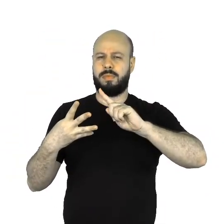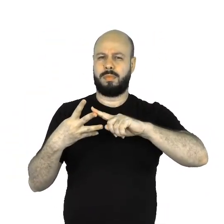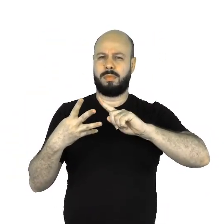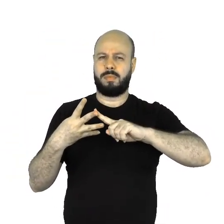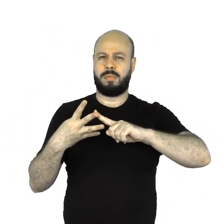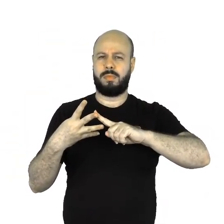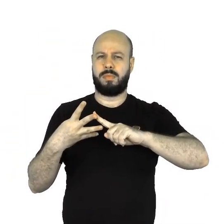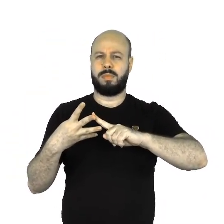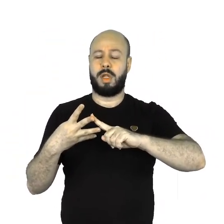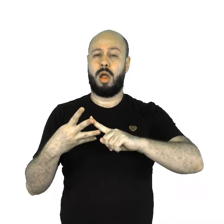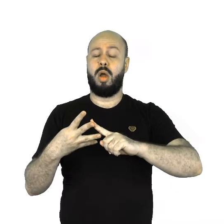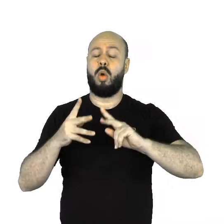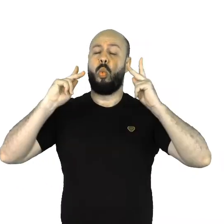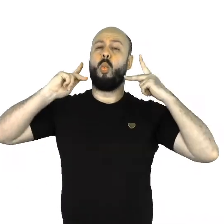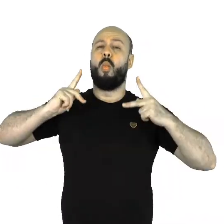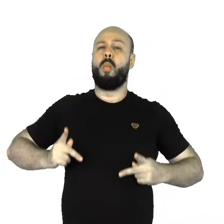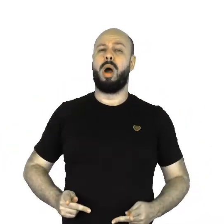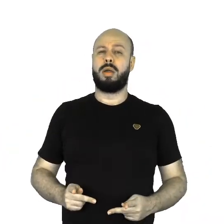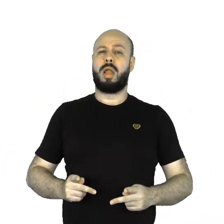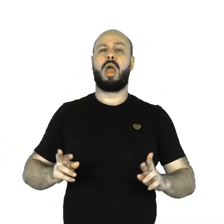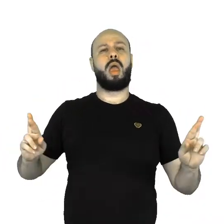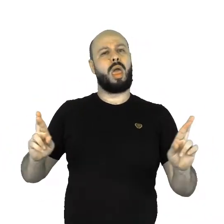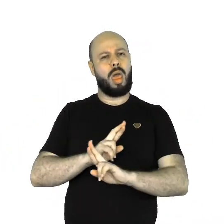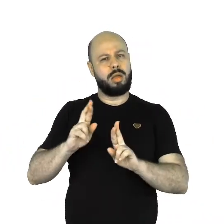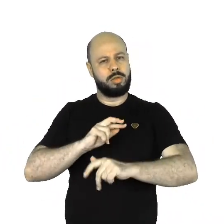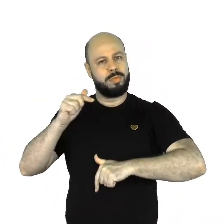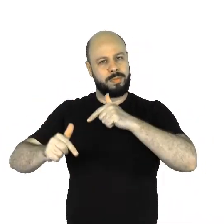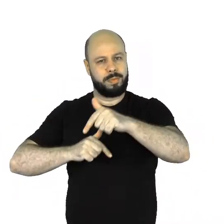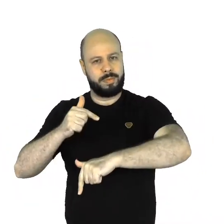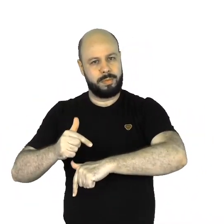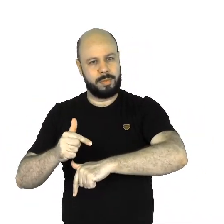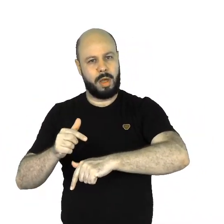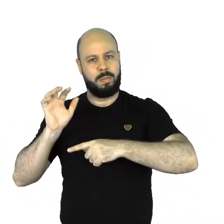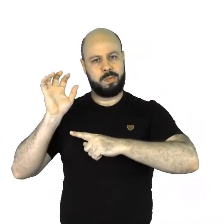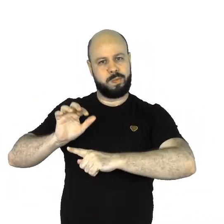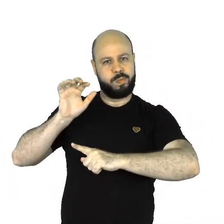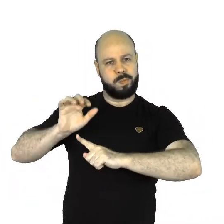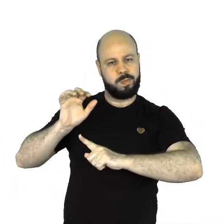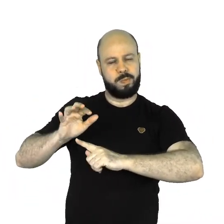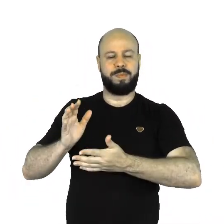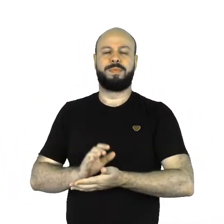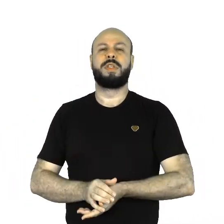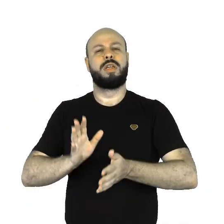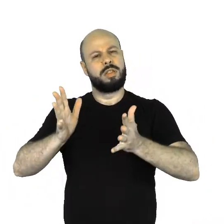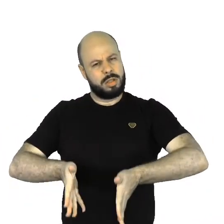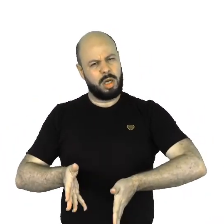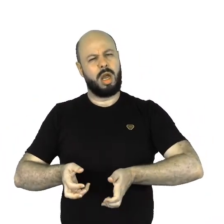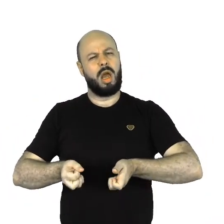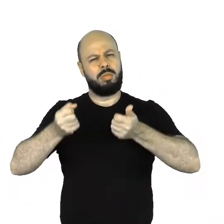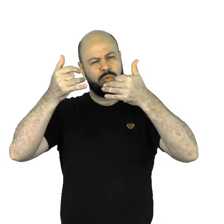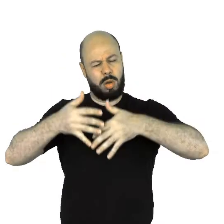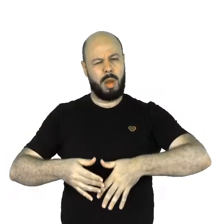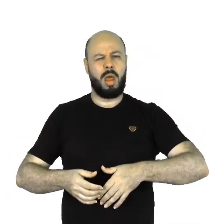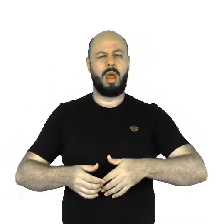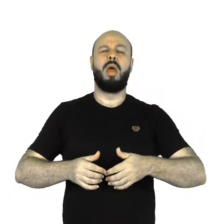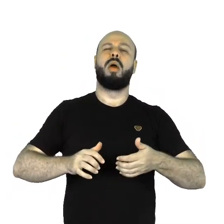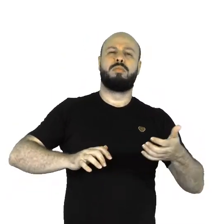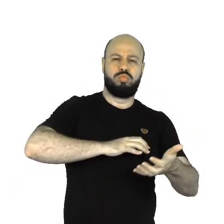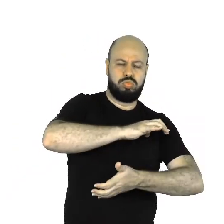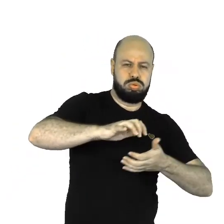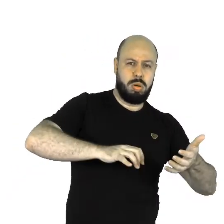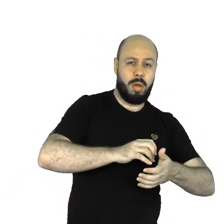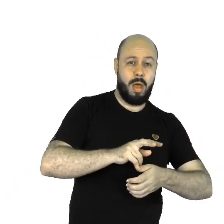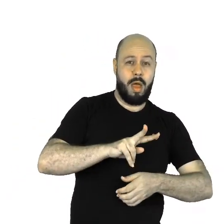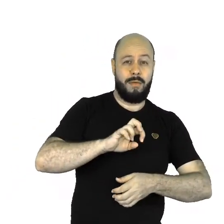é o quadro humano, que são as relações de trabalho, ok? Que eu conversei com vocês na industrialização e na Revolução